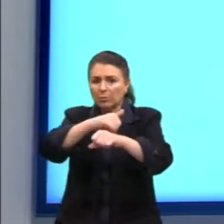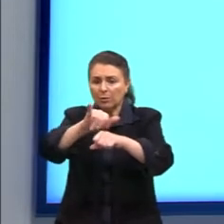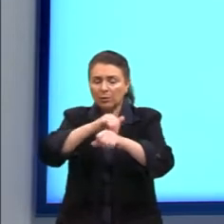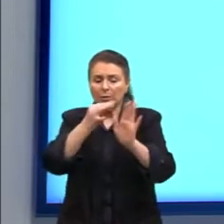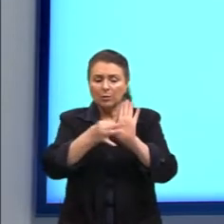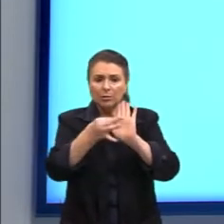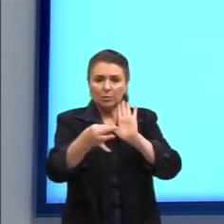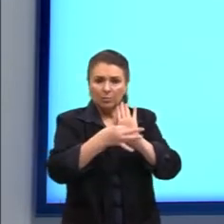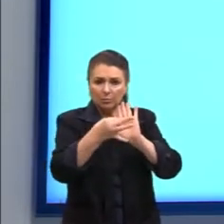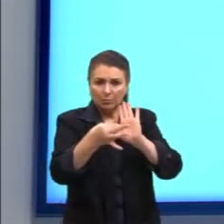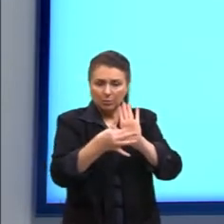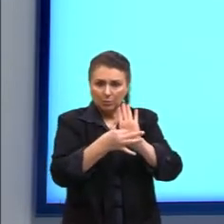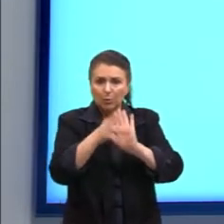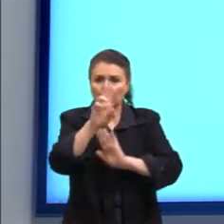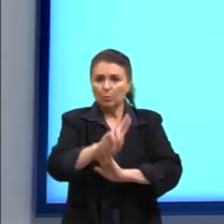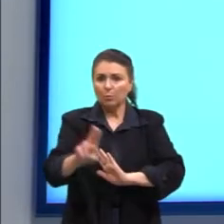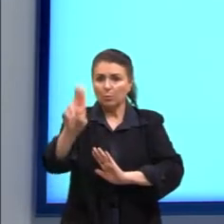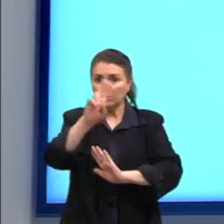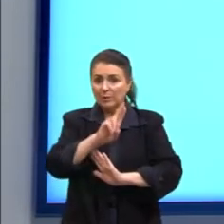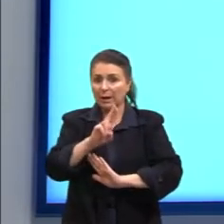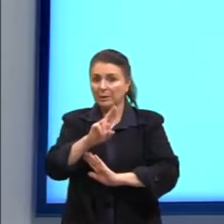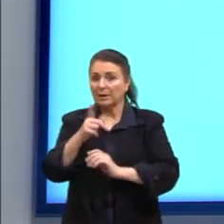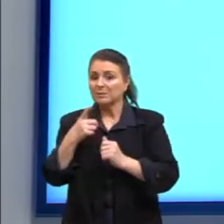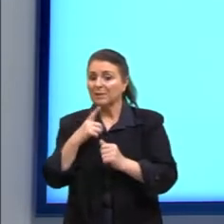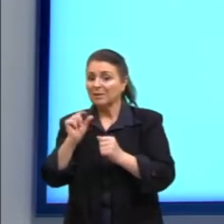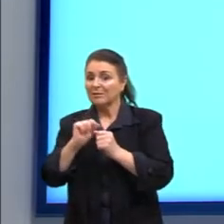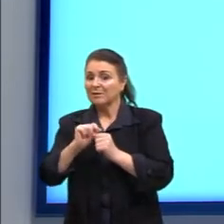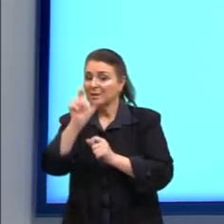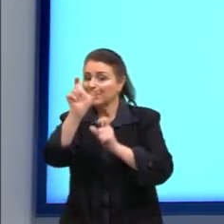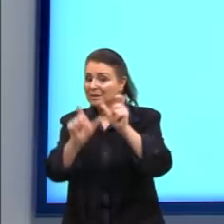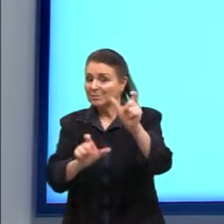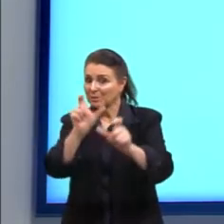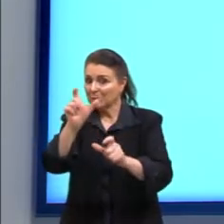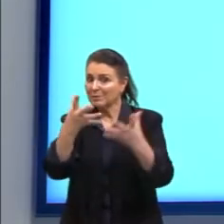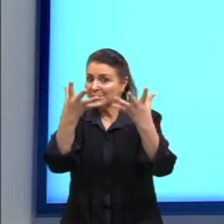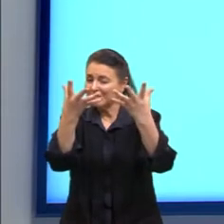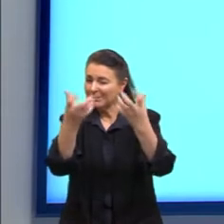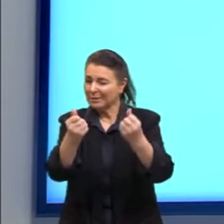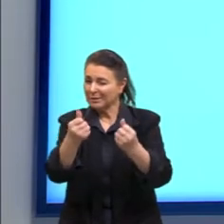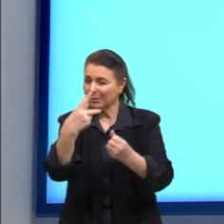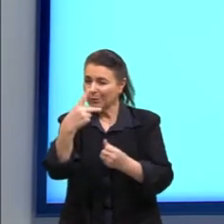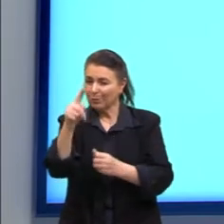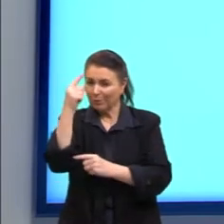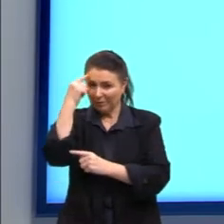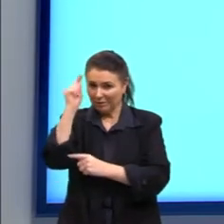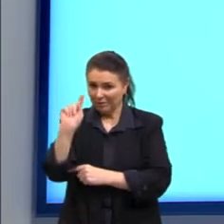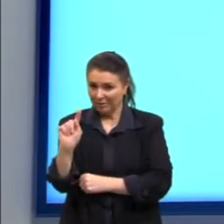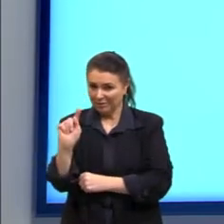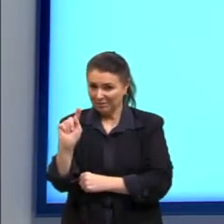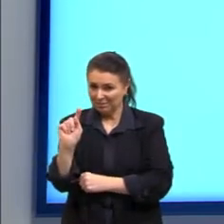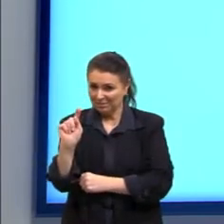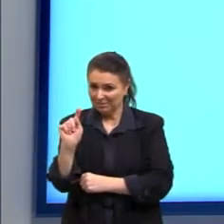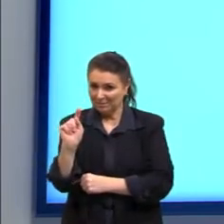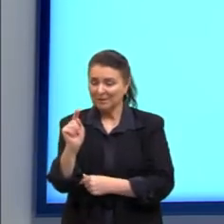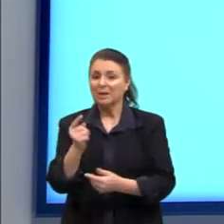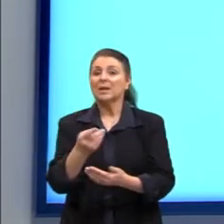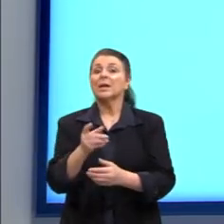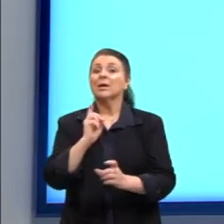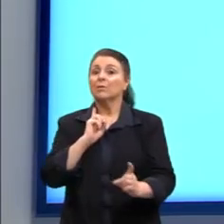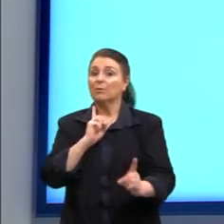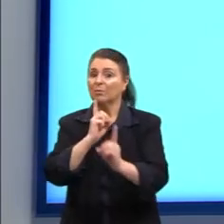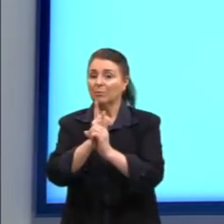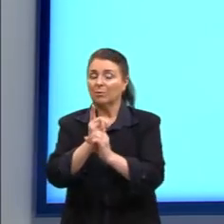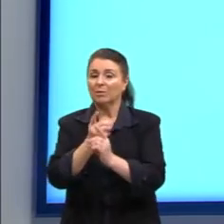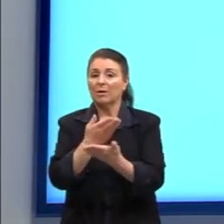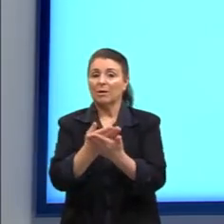argumentativas empregadas para o convencimento do público. E isso vocês encontram lá na nossa aula de número